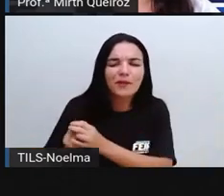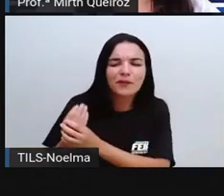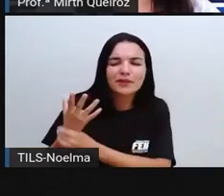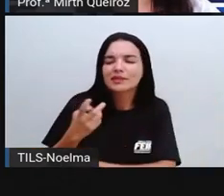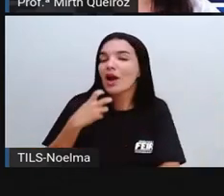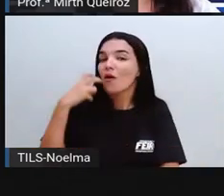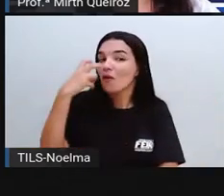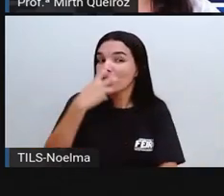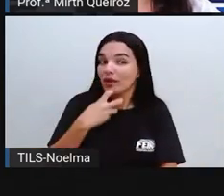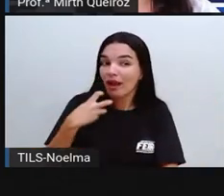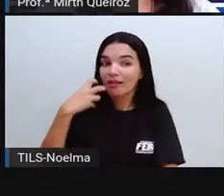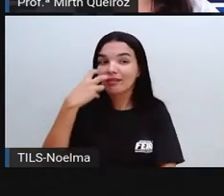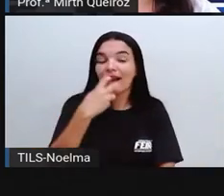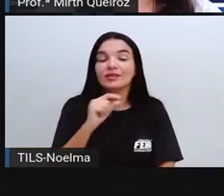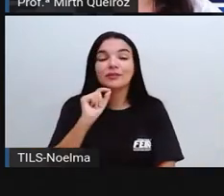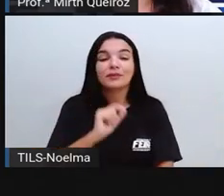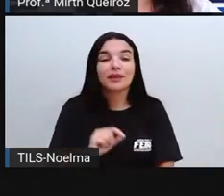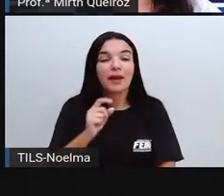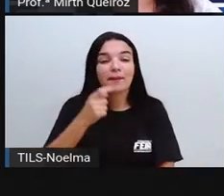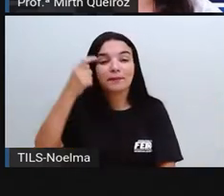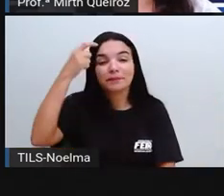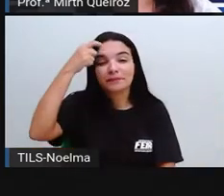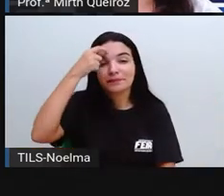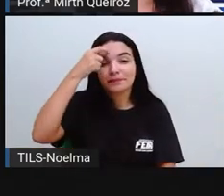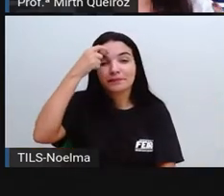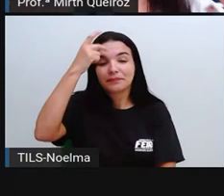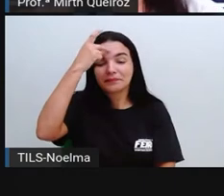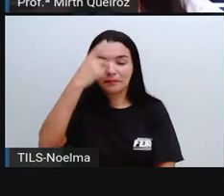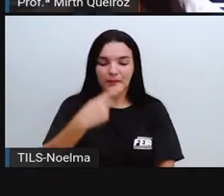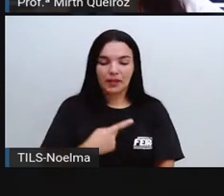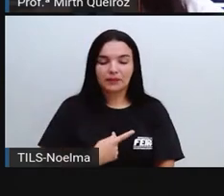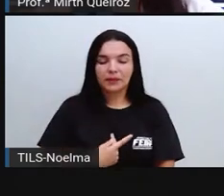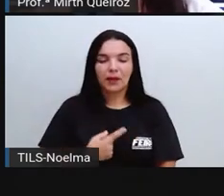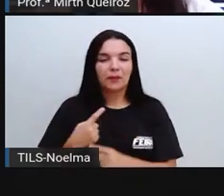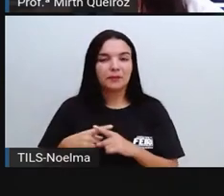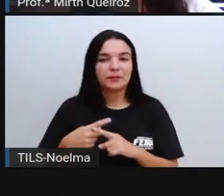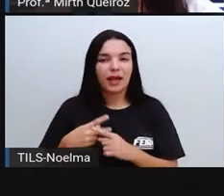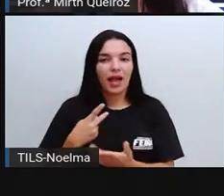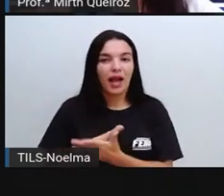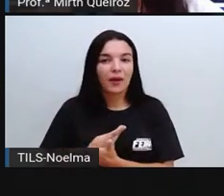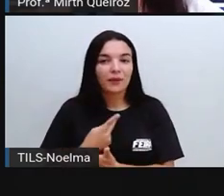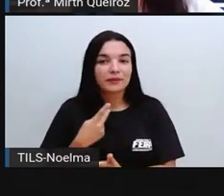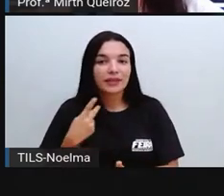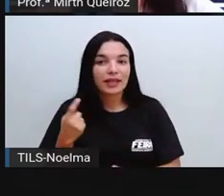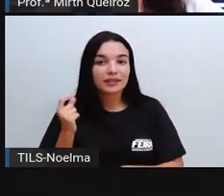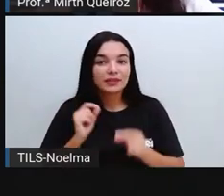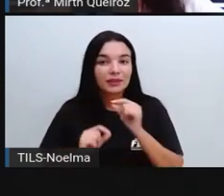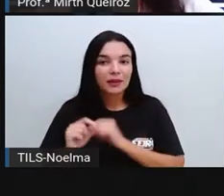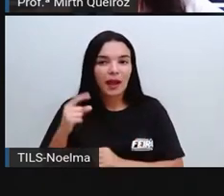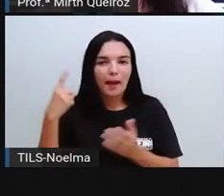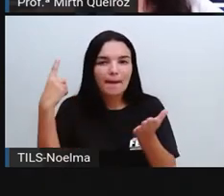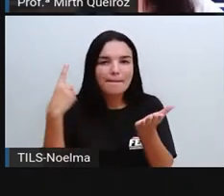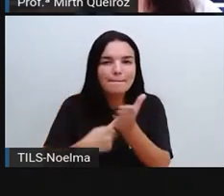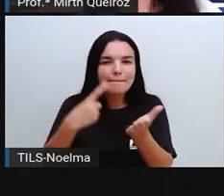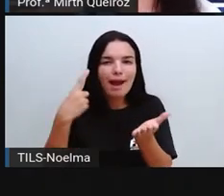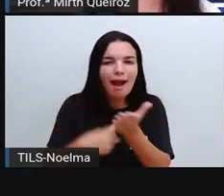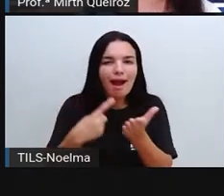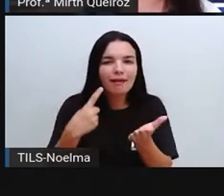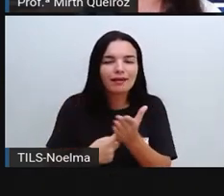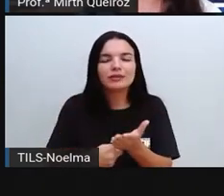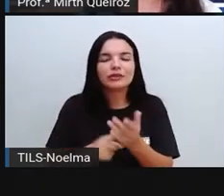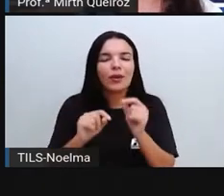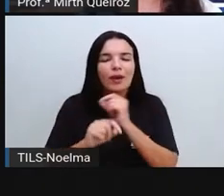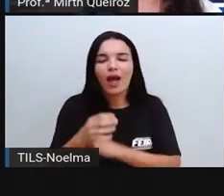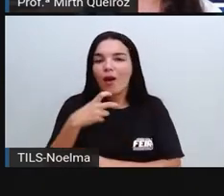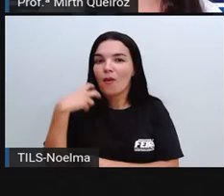relato pessoal, isso mesmo, porque esses relatos pessoais acontecem, deu origem a ele, né, o relato pessoal, o texto primeiro na